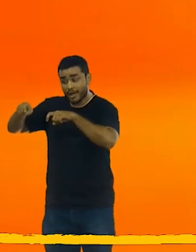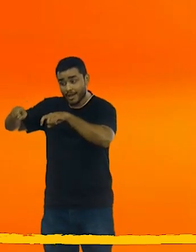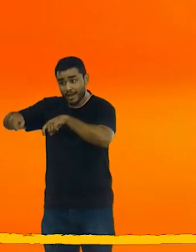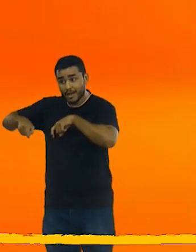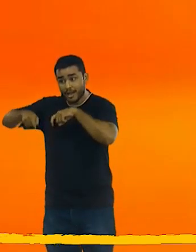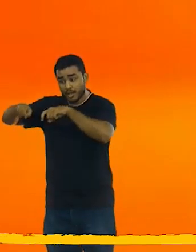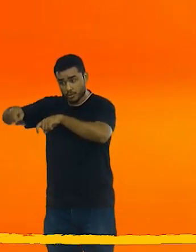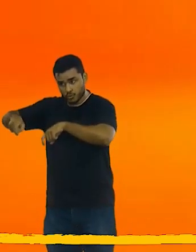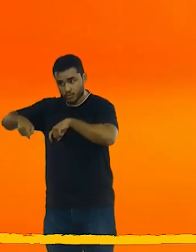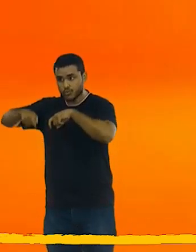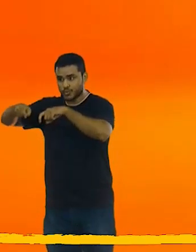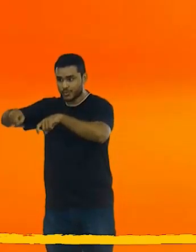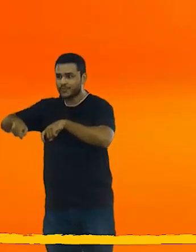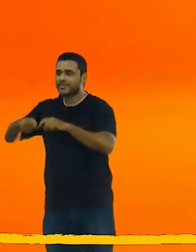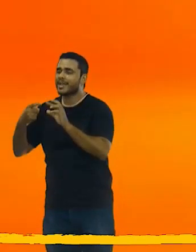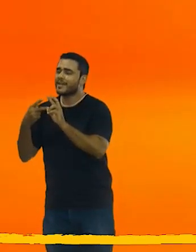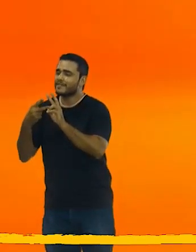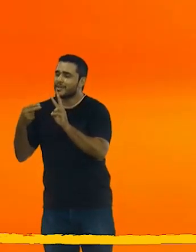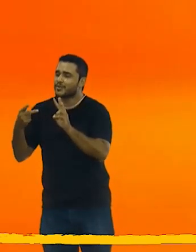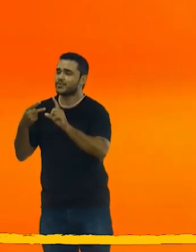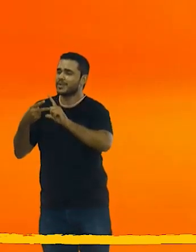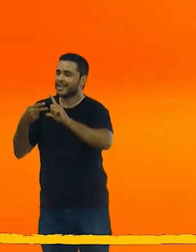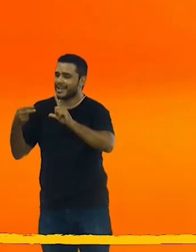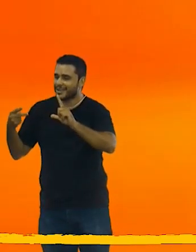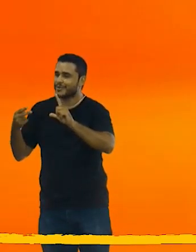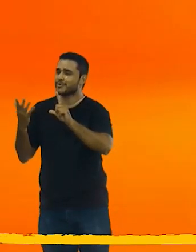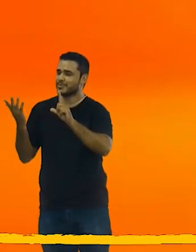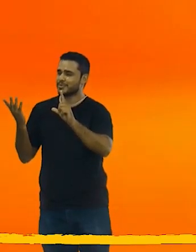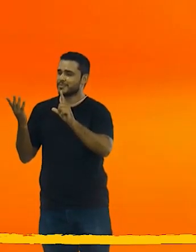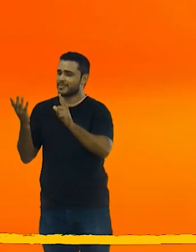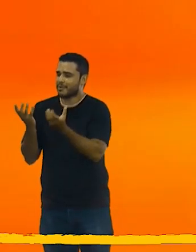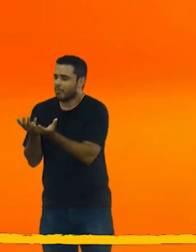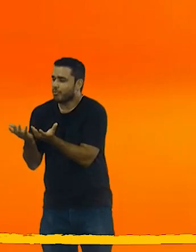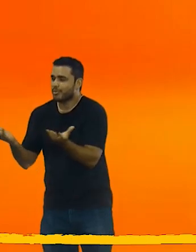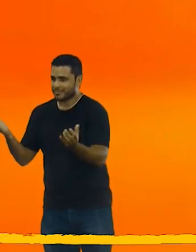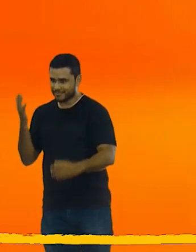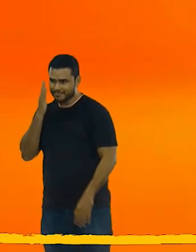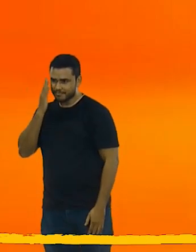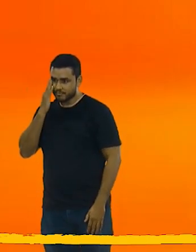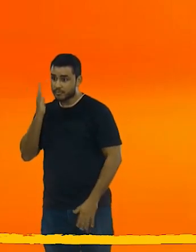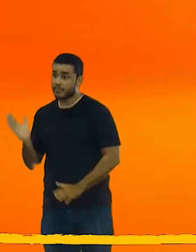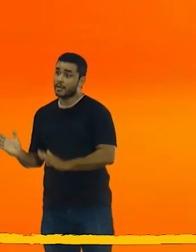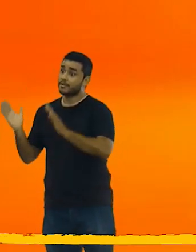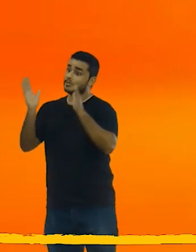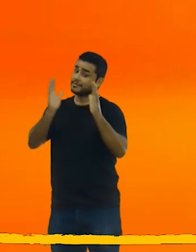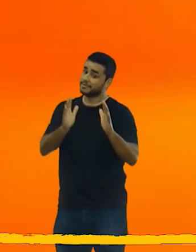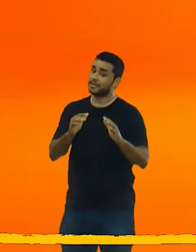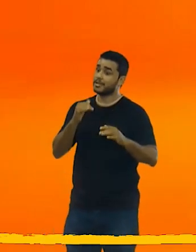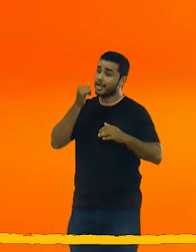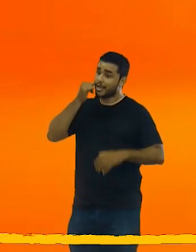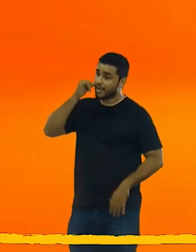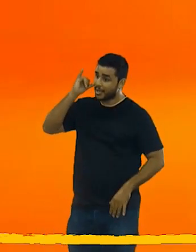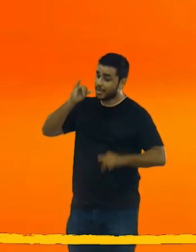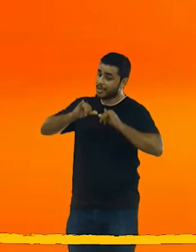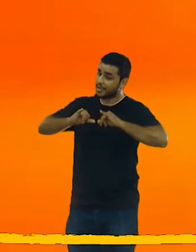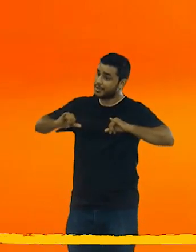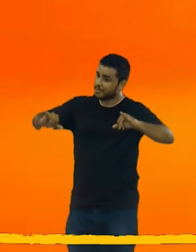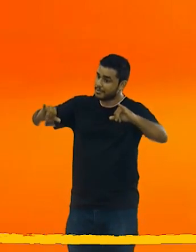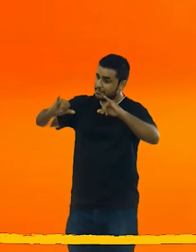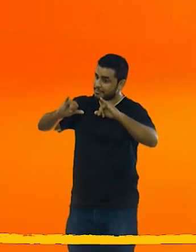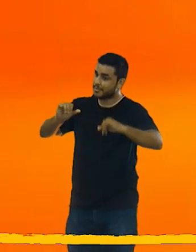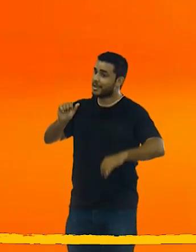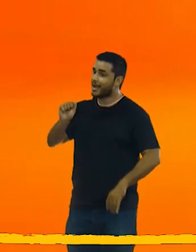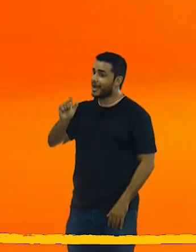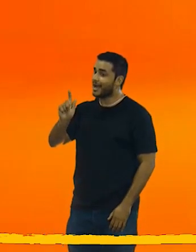o agrobusiness, como a gente chama, eu estou falando de uma atividade que envolve setor primário,